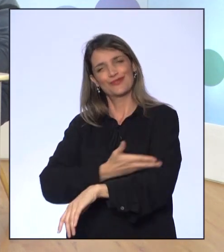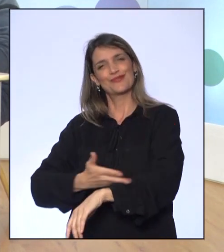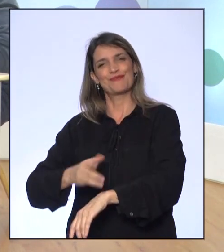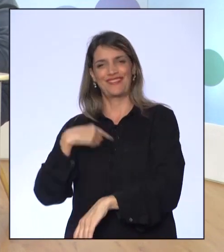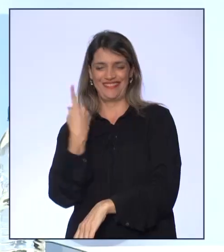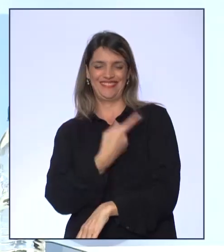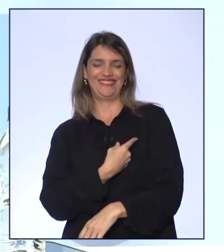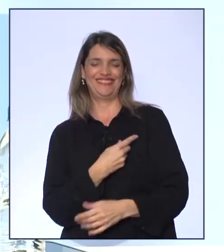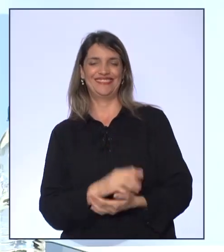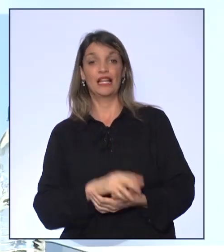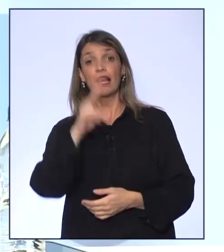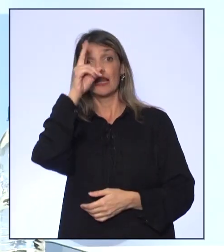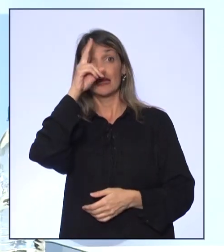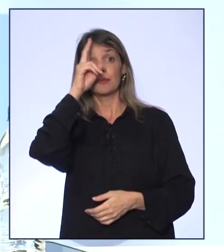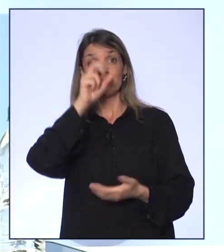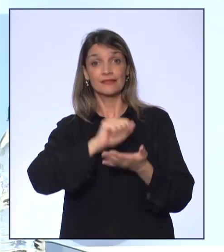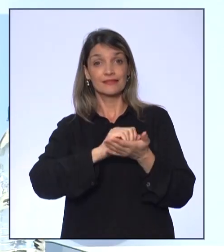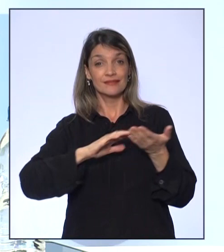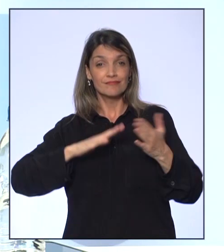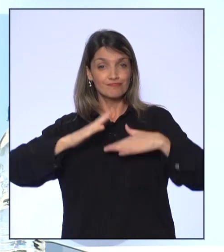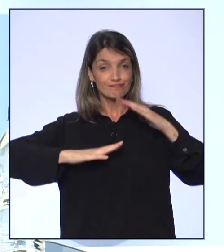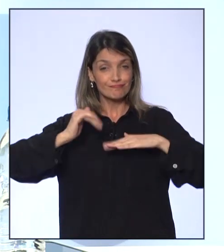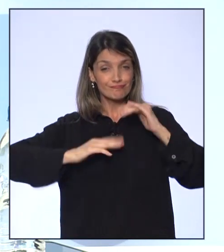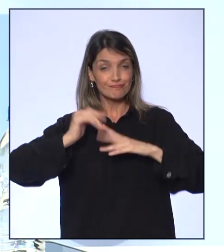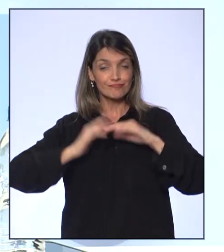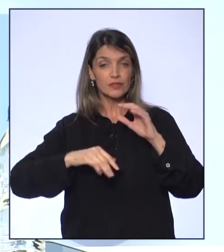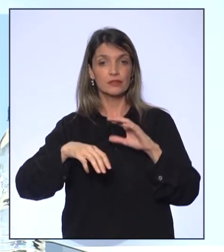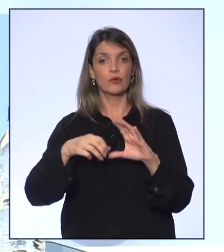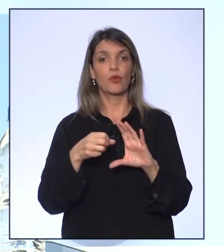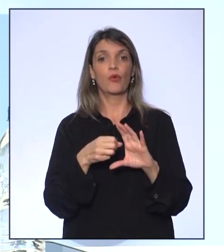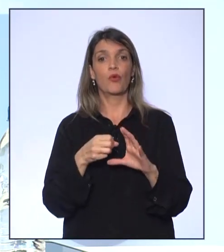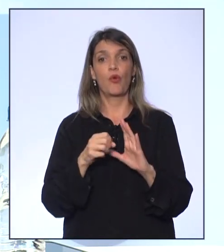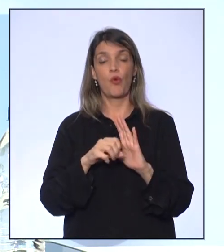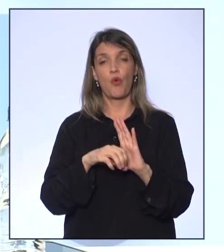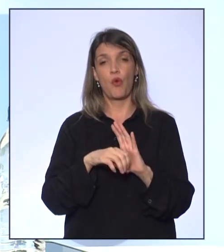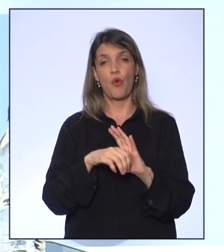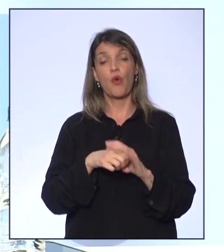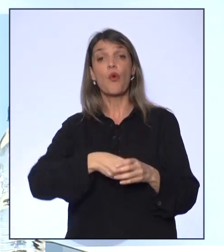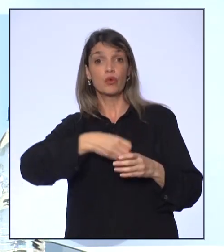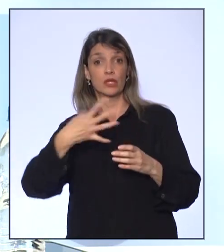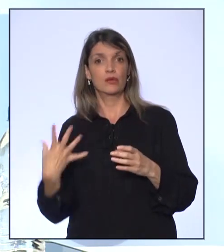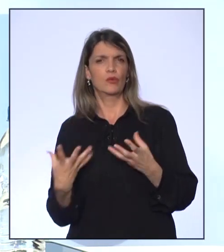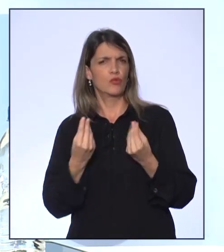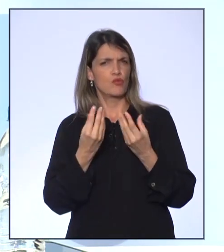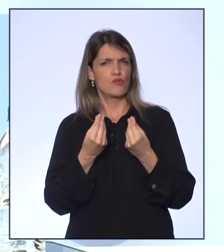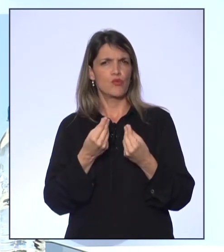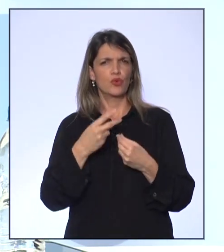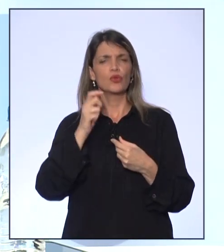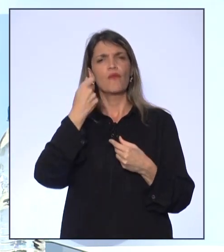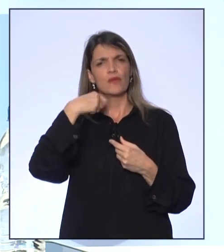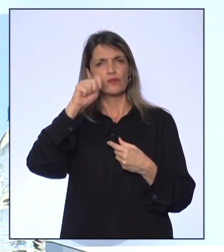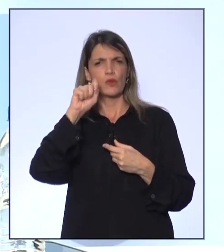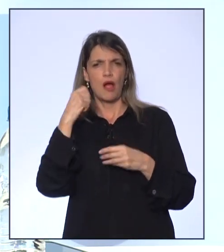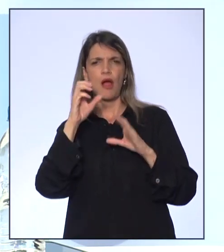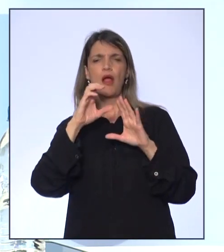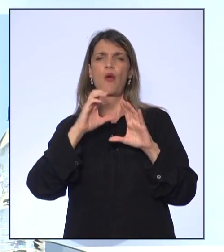que essa atividade, essa habilidade, esse conteúdo cai muito, né, em vestibular, em concurso. Então, vale a pena prestar bastante atenção